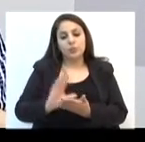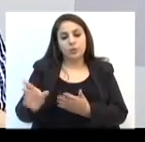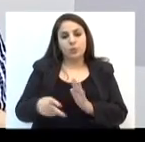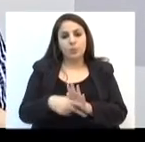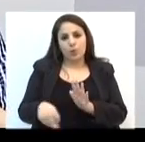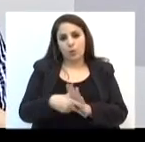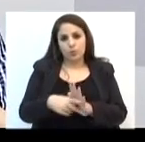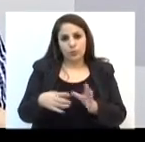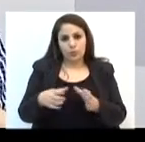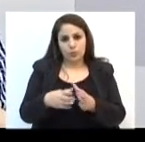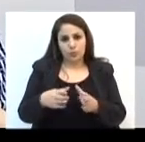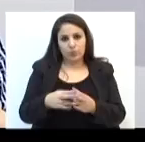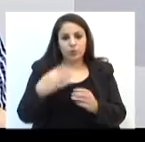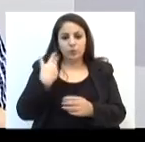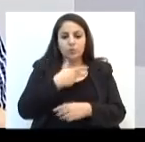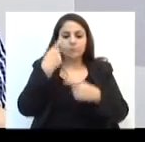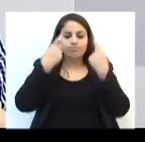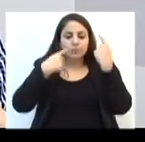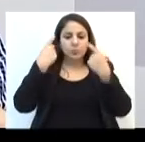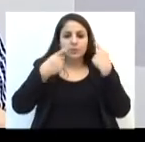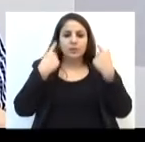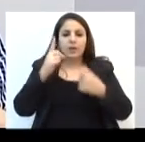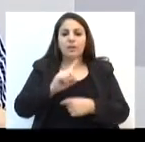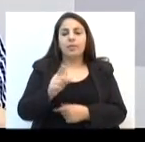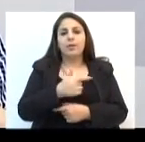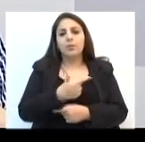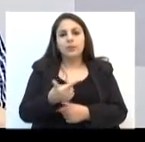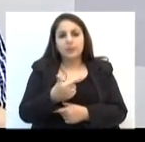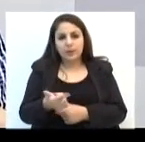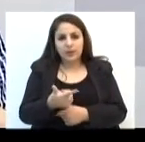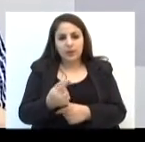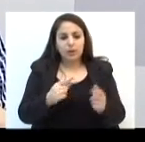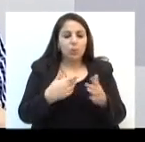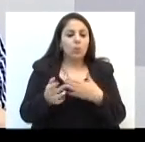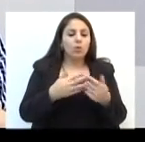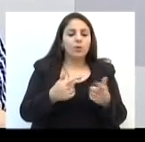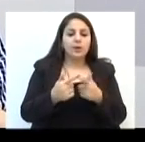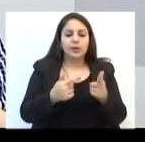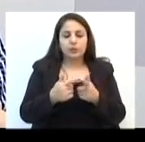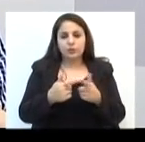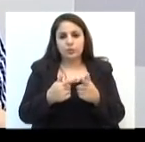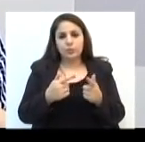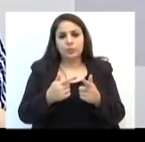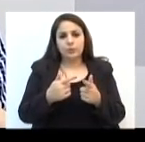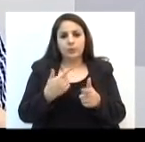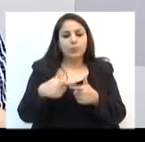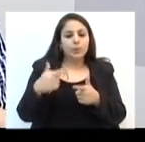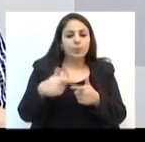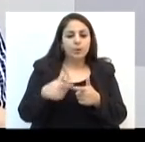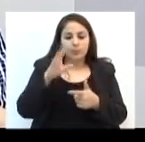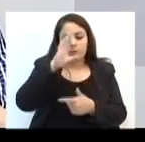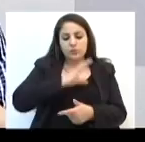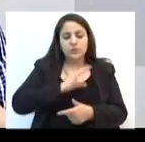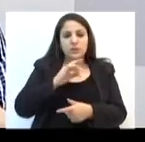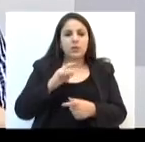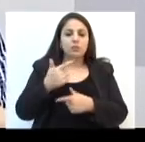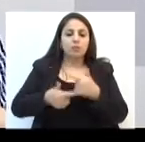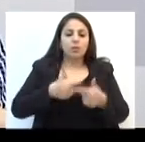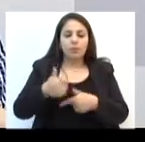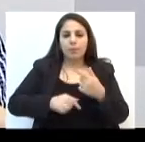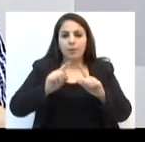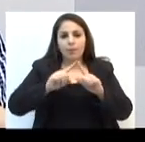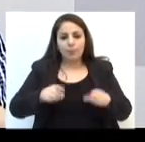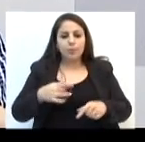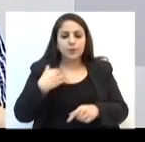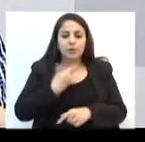para a população. A nossa preocupação é não oferecer qualquer tipo de prejuízo ao cidadão nos serviços